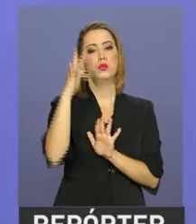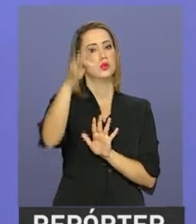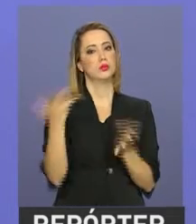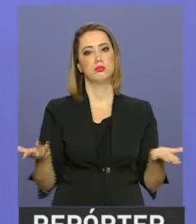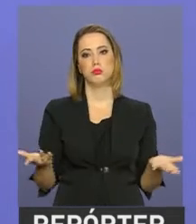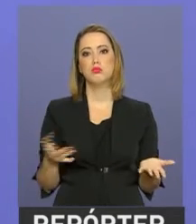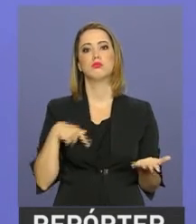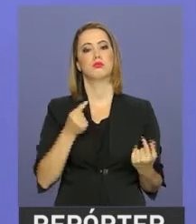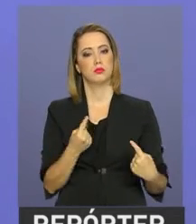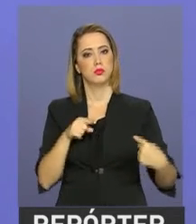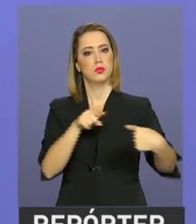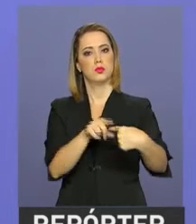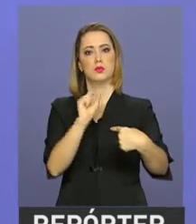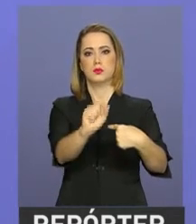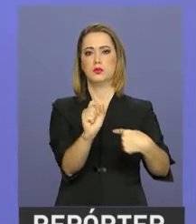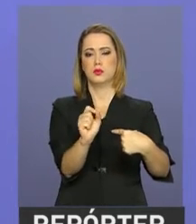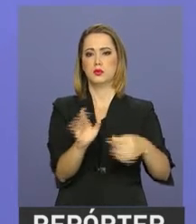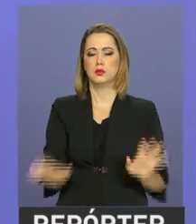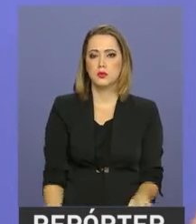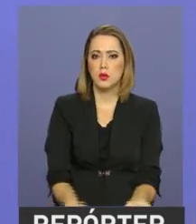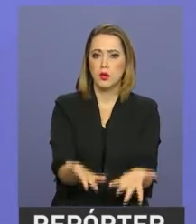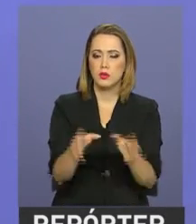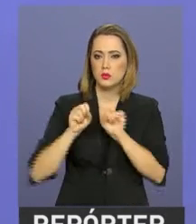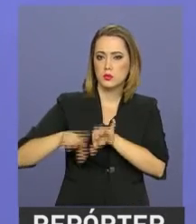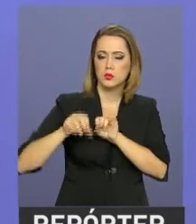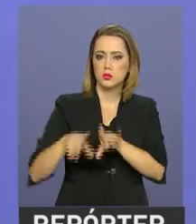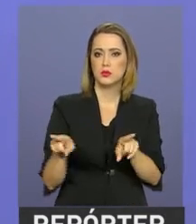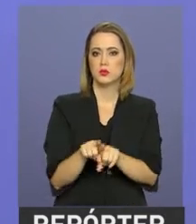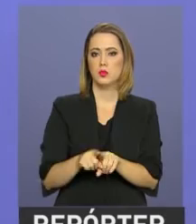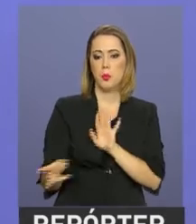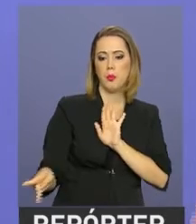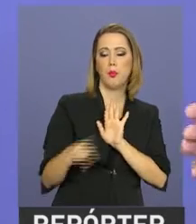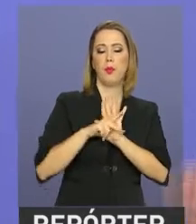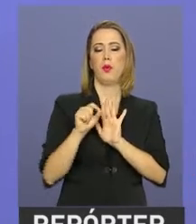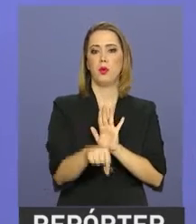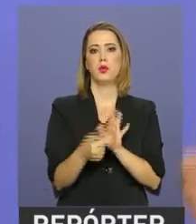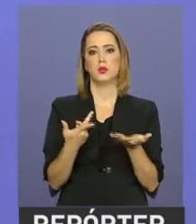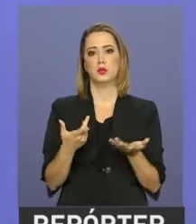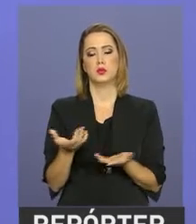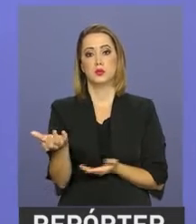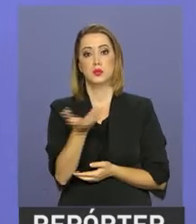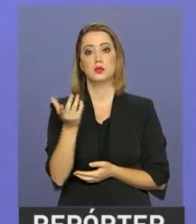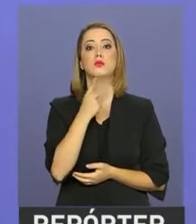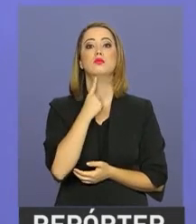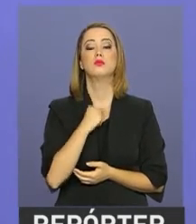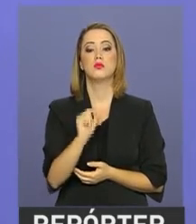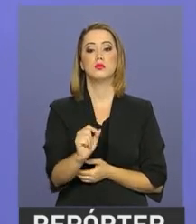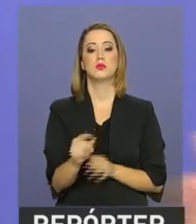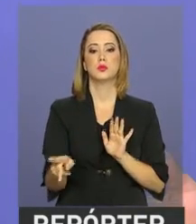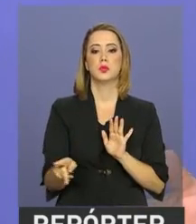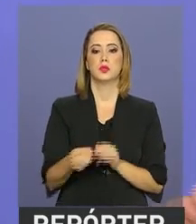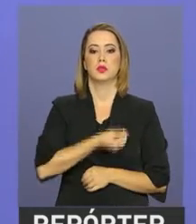daí a ênfase do ponto de vista de formação educacional que ele quer para si o que ele deseja com um projeto de vida